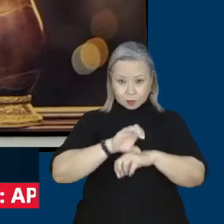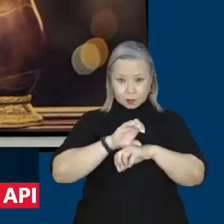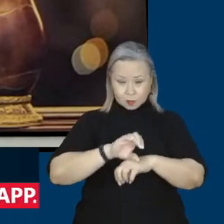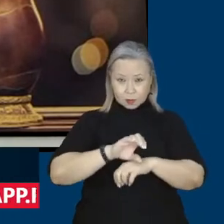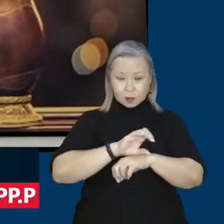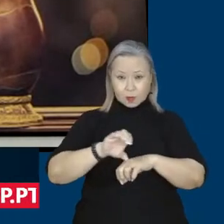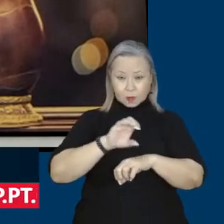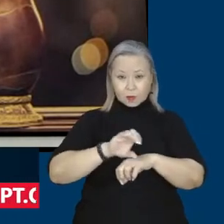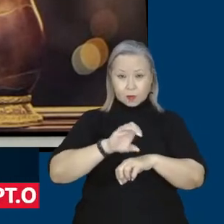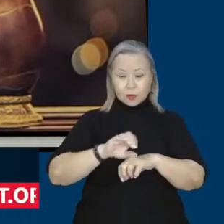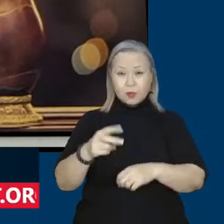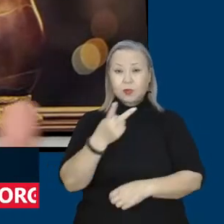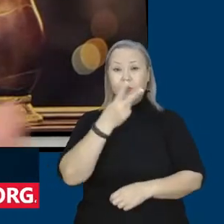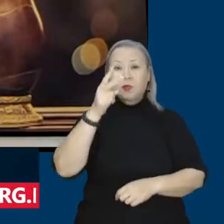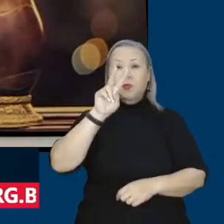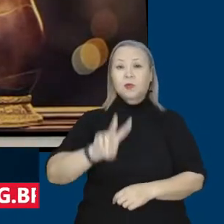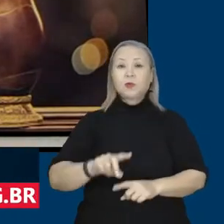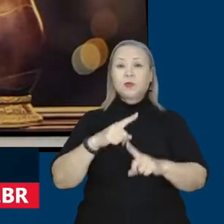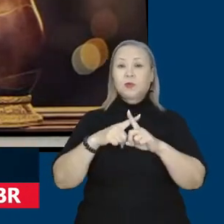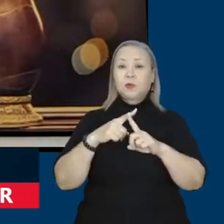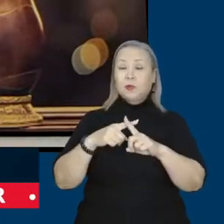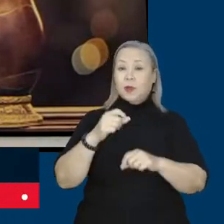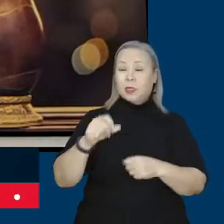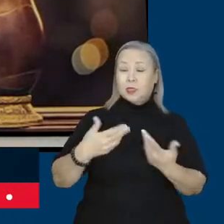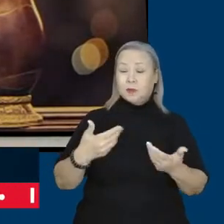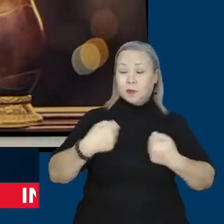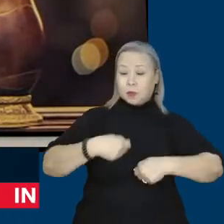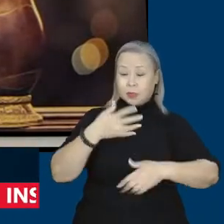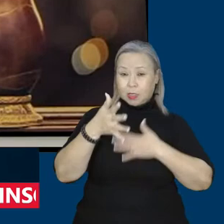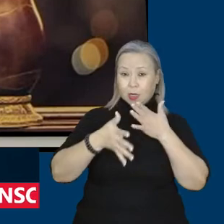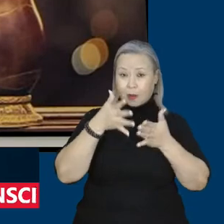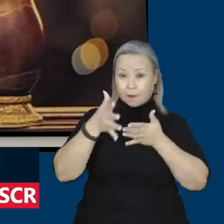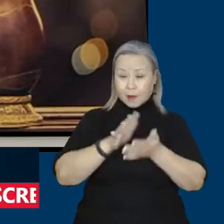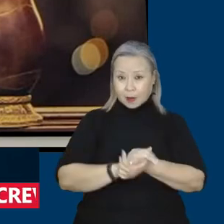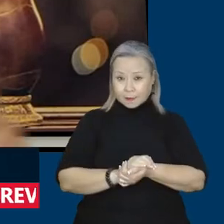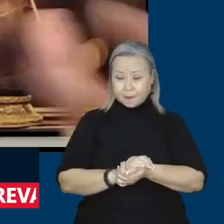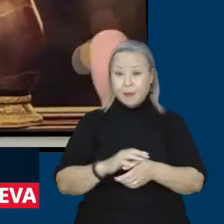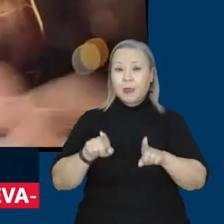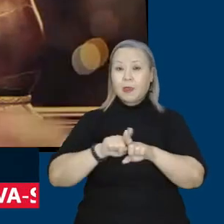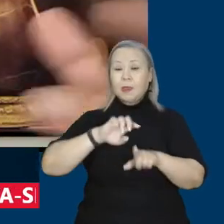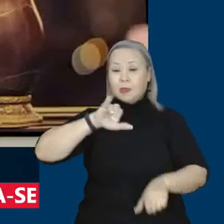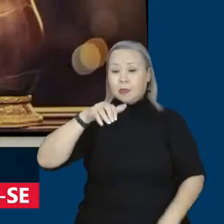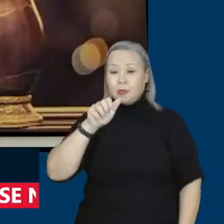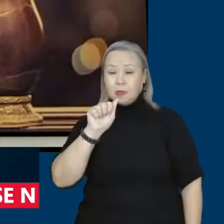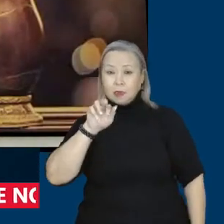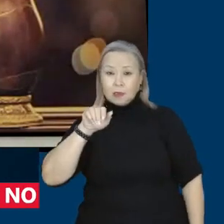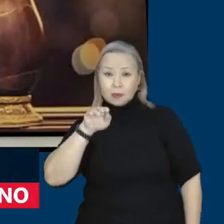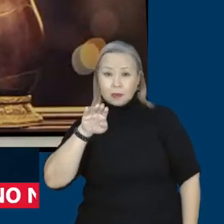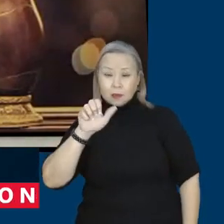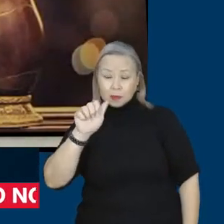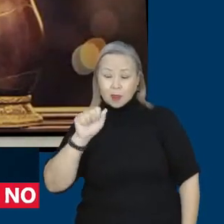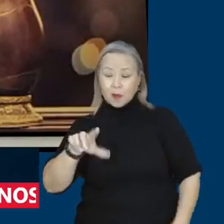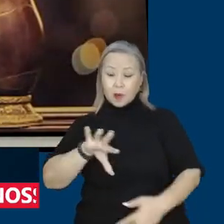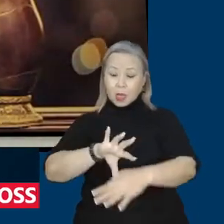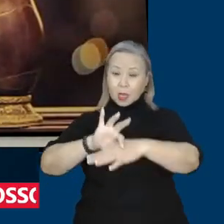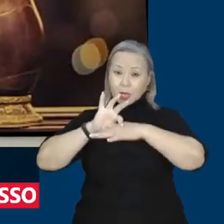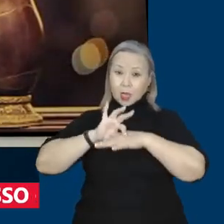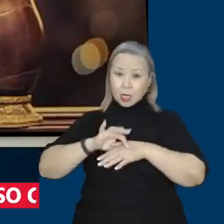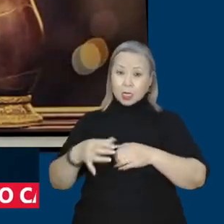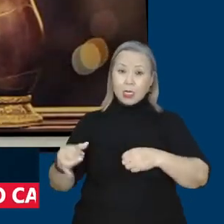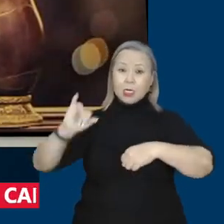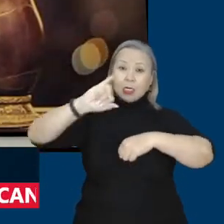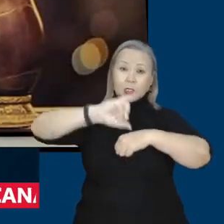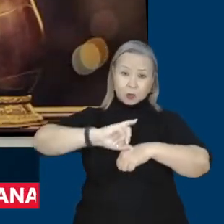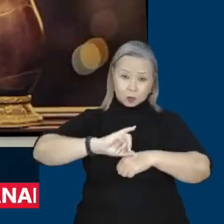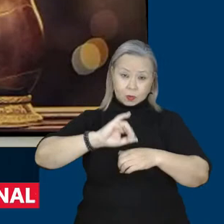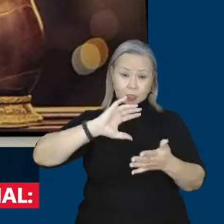duas vezes eu tive que falar até mesmo com o Jarbas Passarinho que ele liderava o Central naquela época e